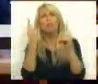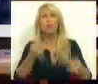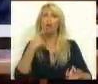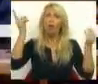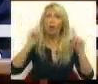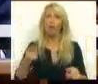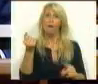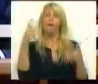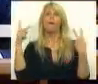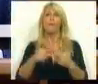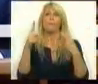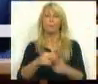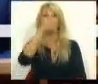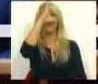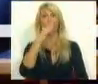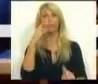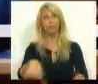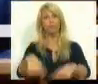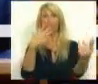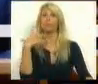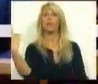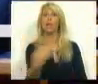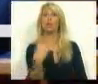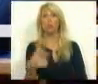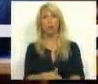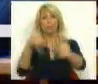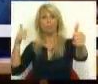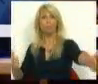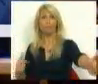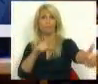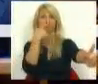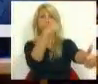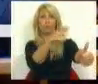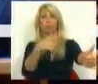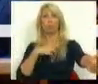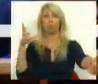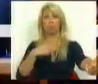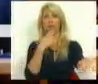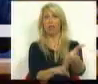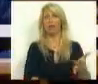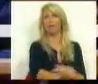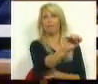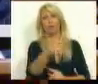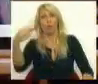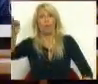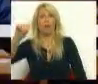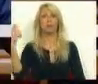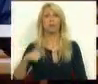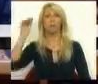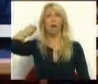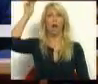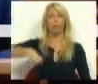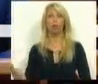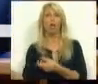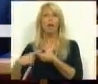Governo mostra-se assim isolado e distante da realidade dos portugueses. É o PS, é o Presidente da República, são os